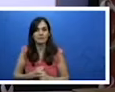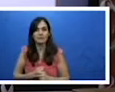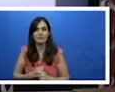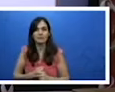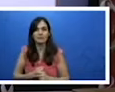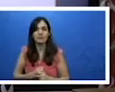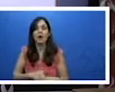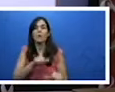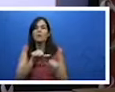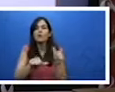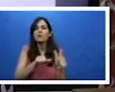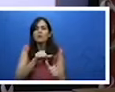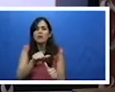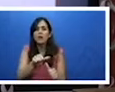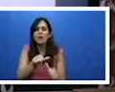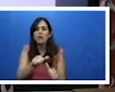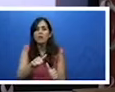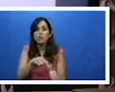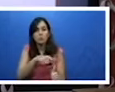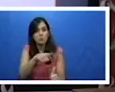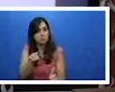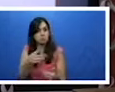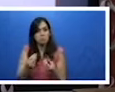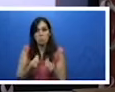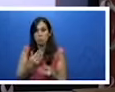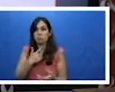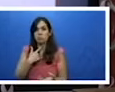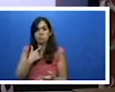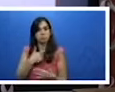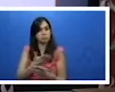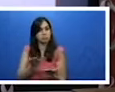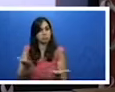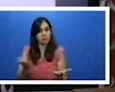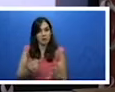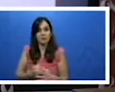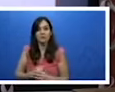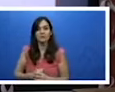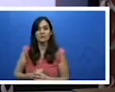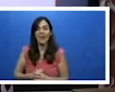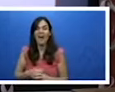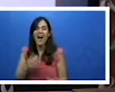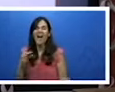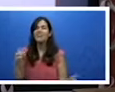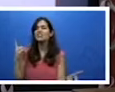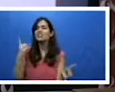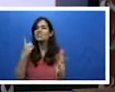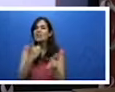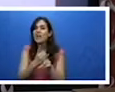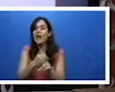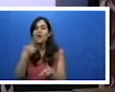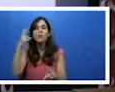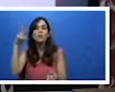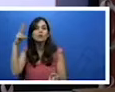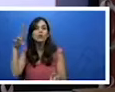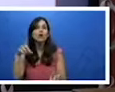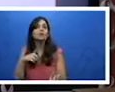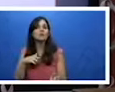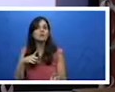fazendo alterações de vocês, até chegar numa história que haja coesão,